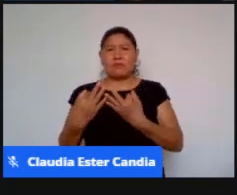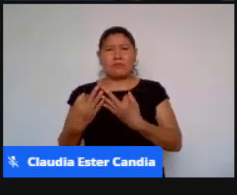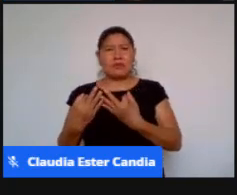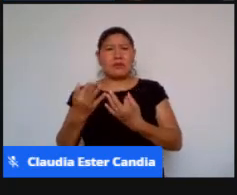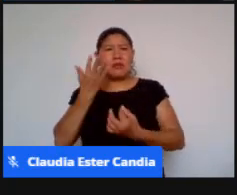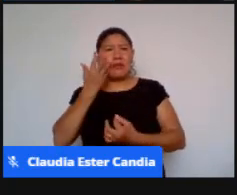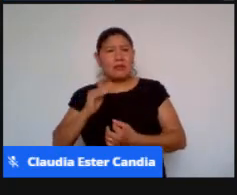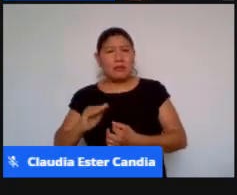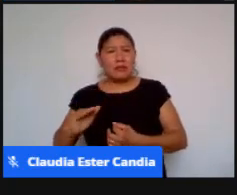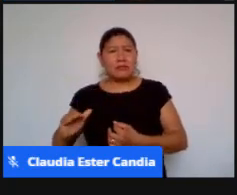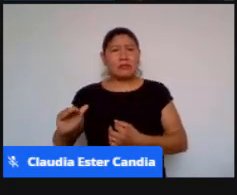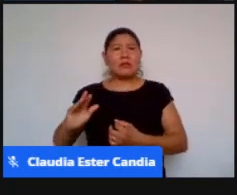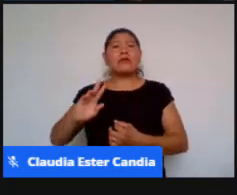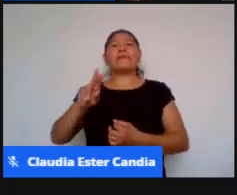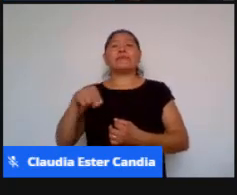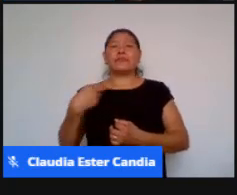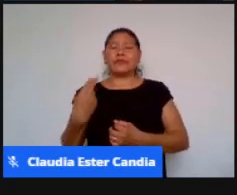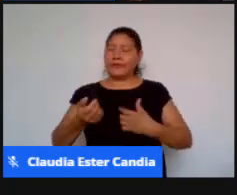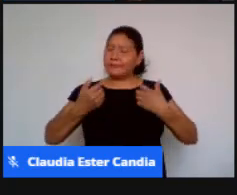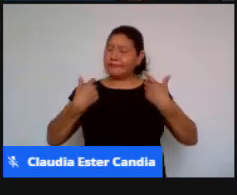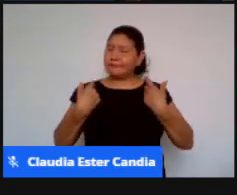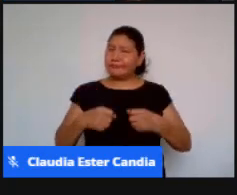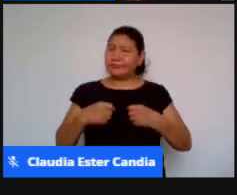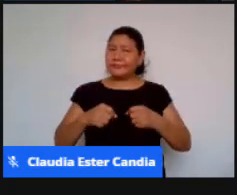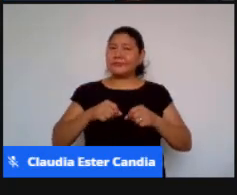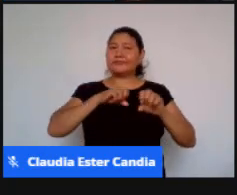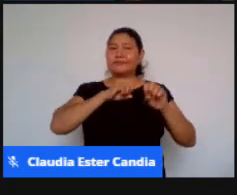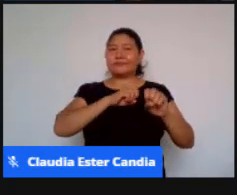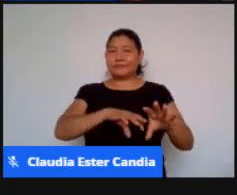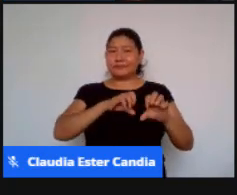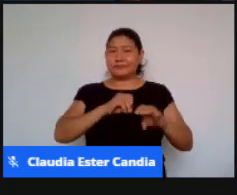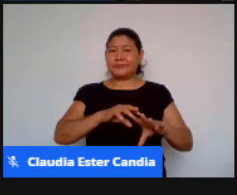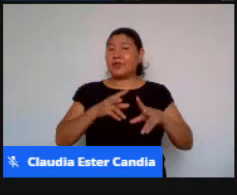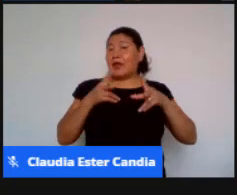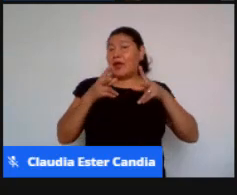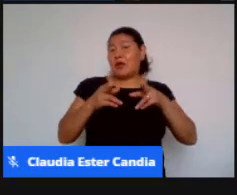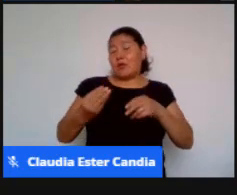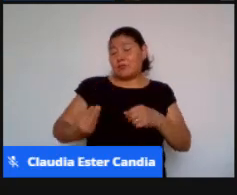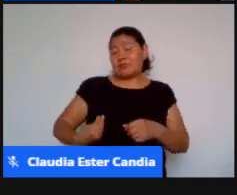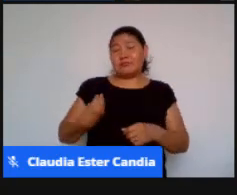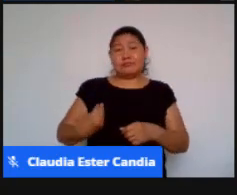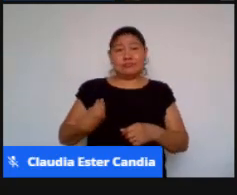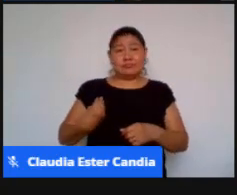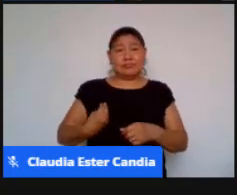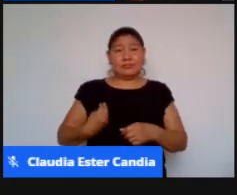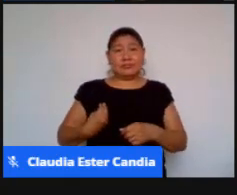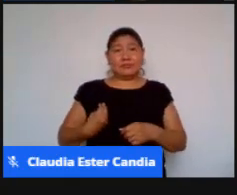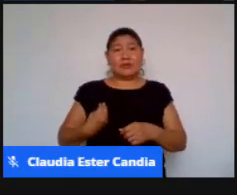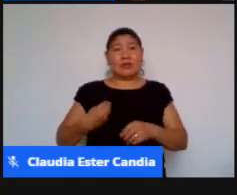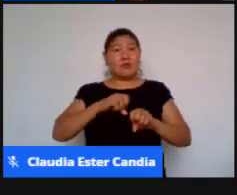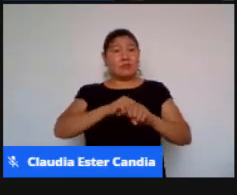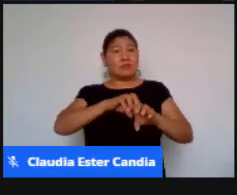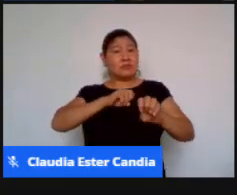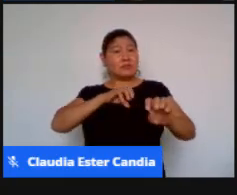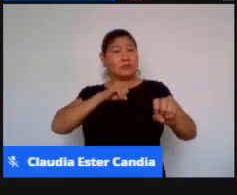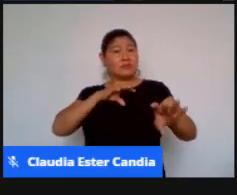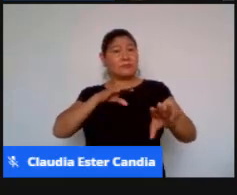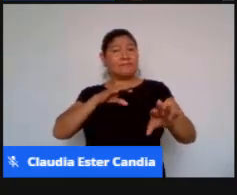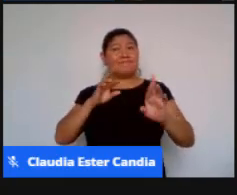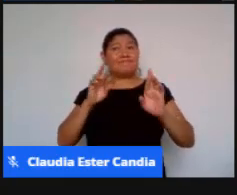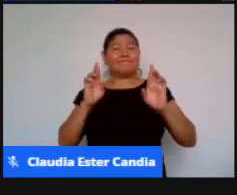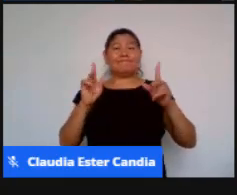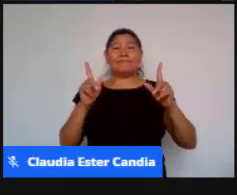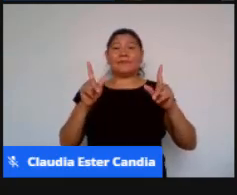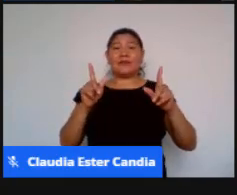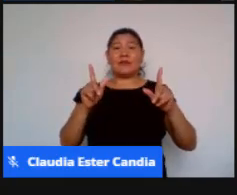nós tivemos que ensinar do jeito que vocês ensinam presencialmente, de uma outra forma remota, sem